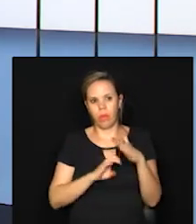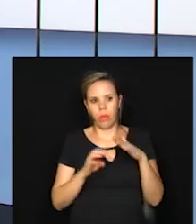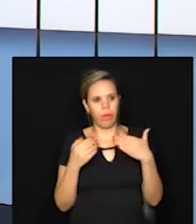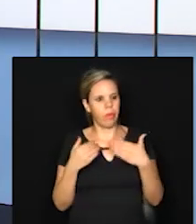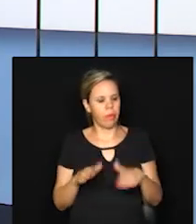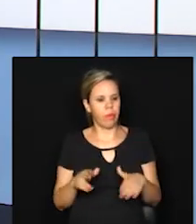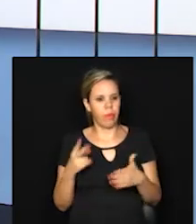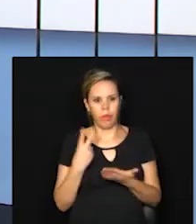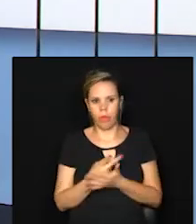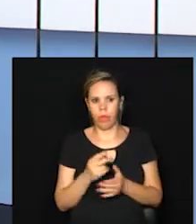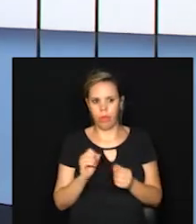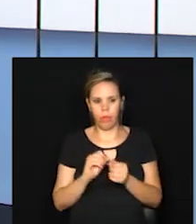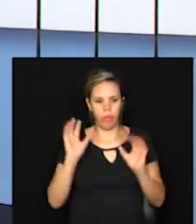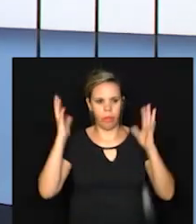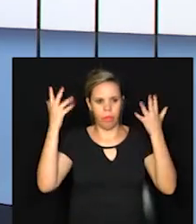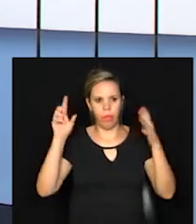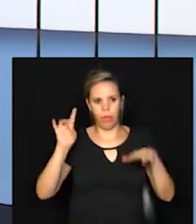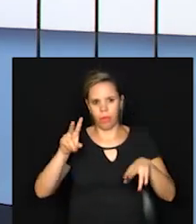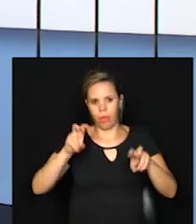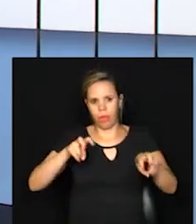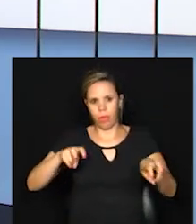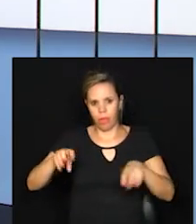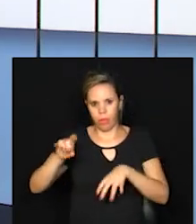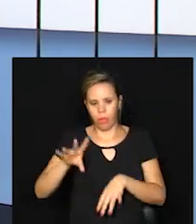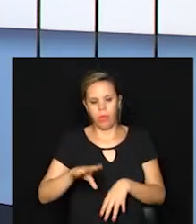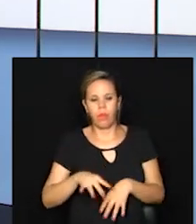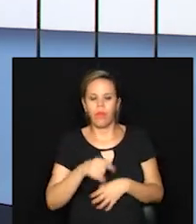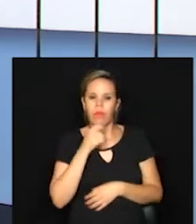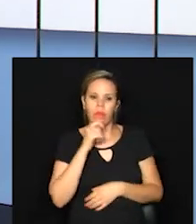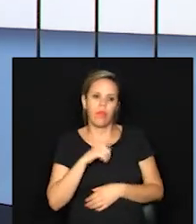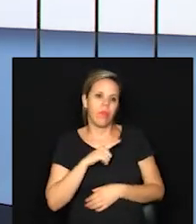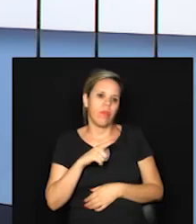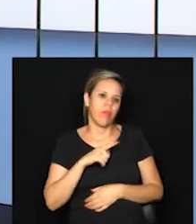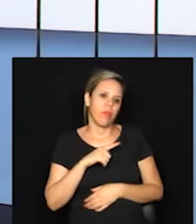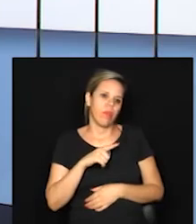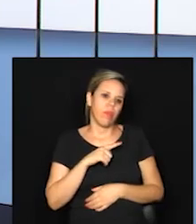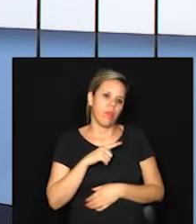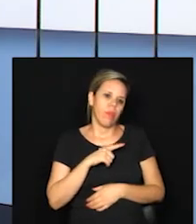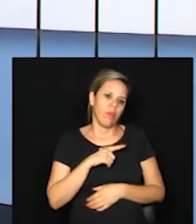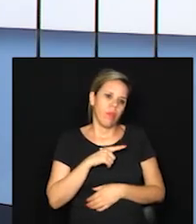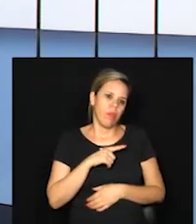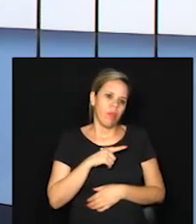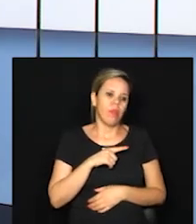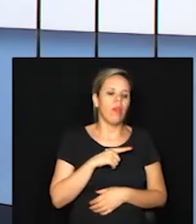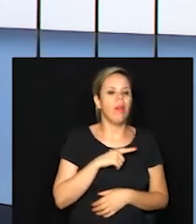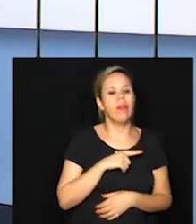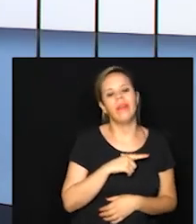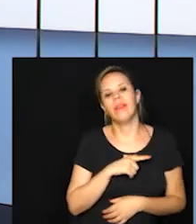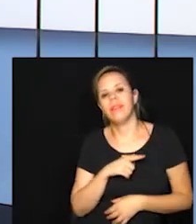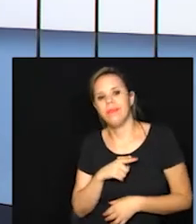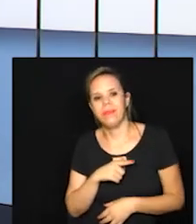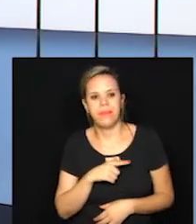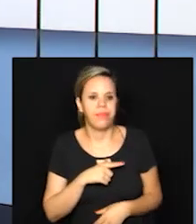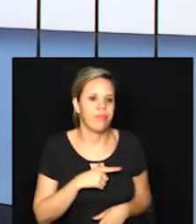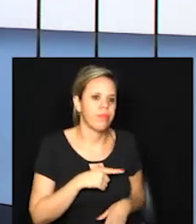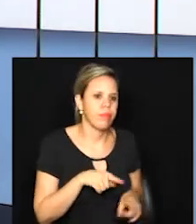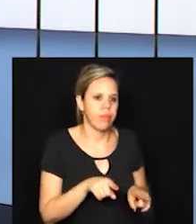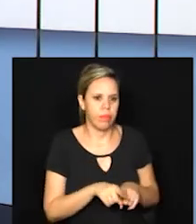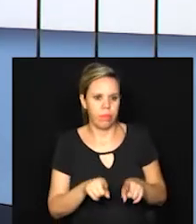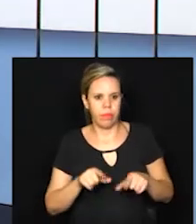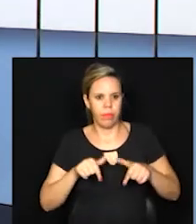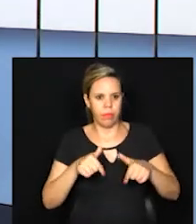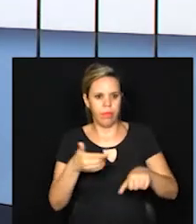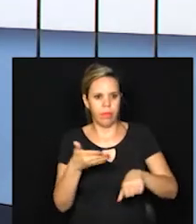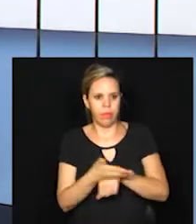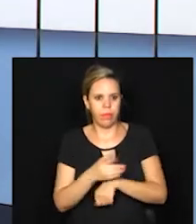Então, eventos só sentados. Nós temos ainda, olha, independente disso, obrigação de controle de acesso e